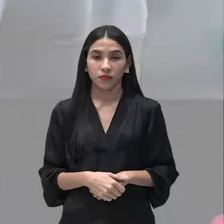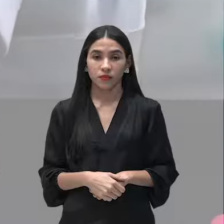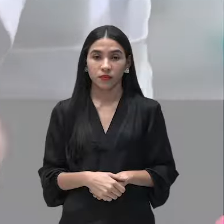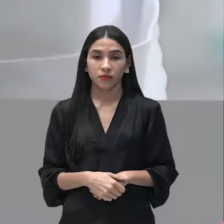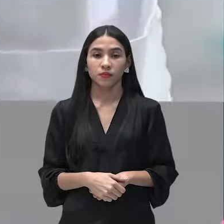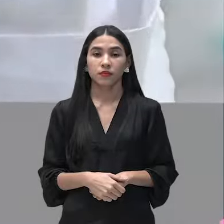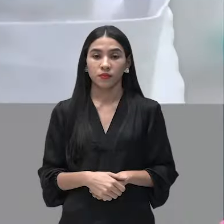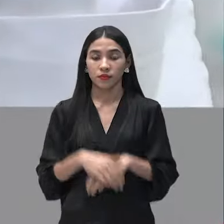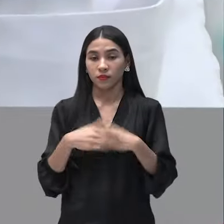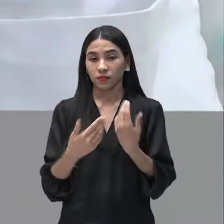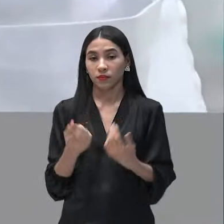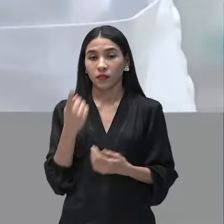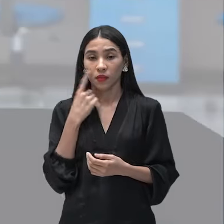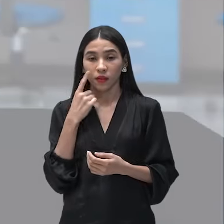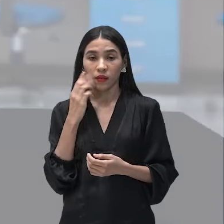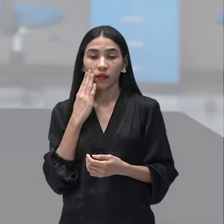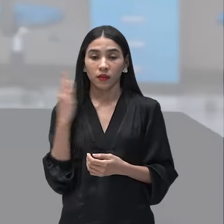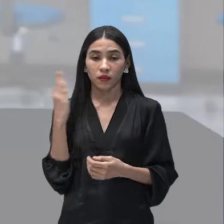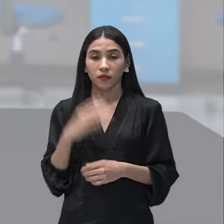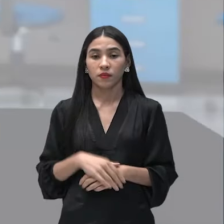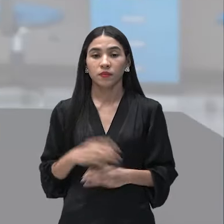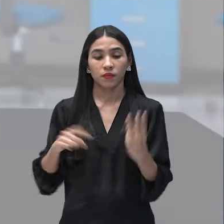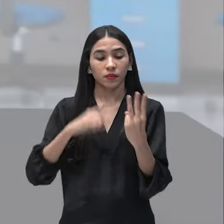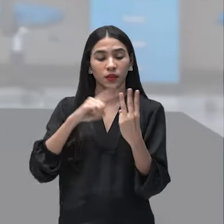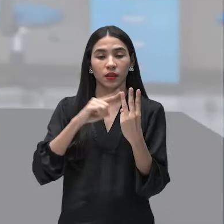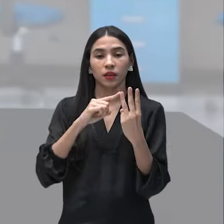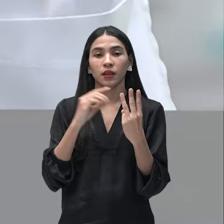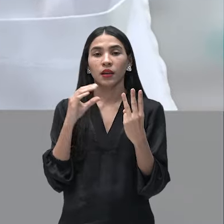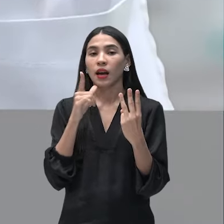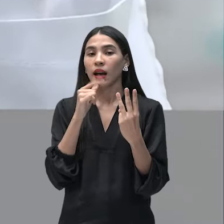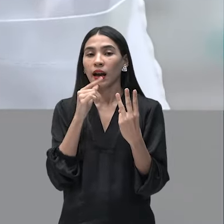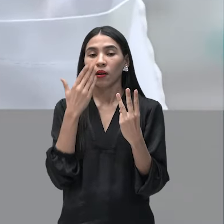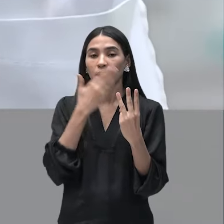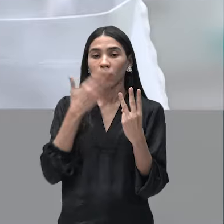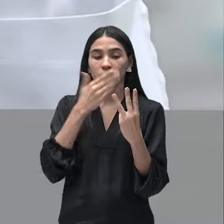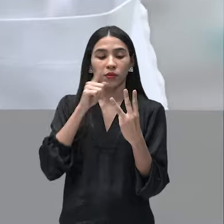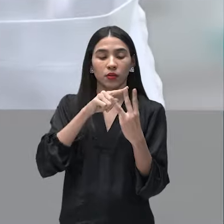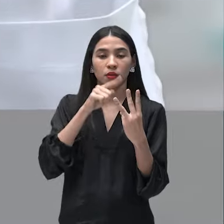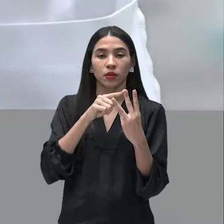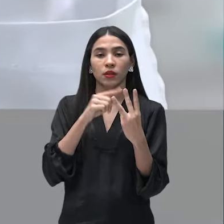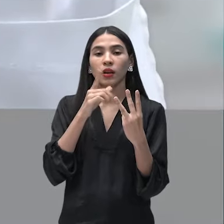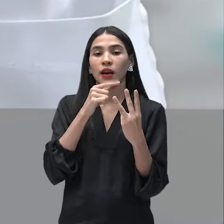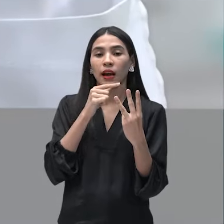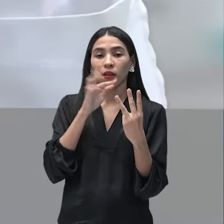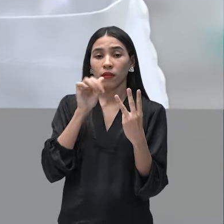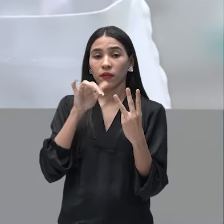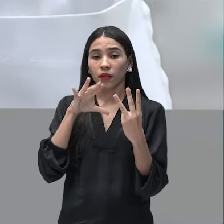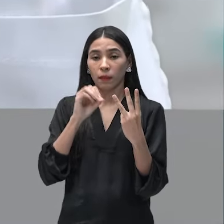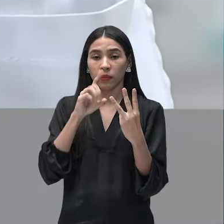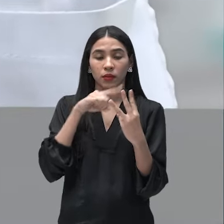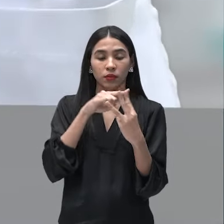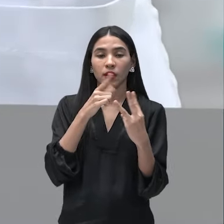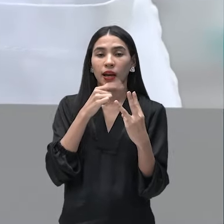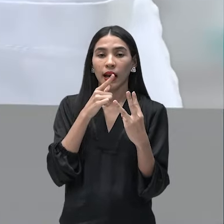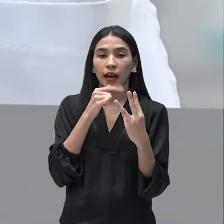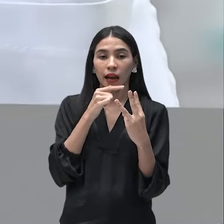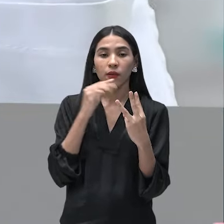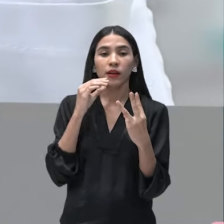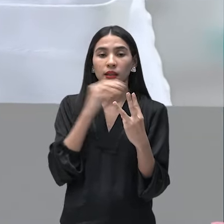Bom, então, a gente observa que aqui nós temos água com açúcar, água com fermento biológico e a água com fermento